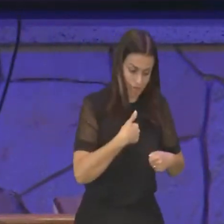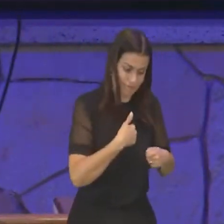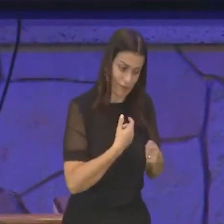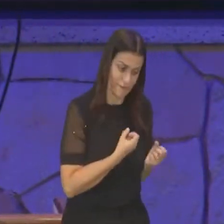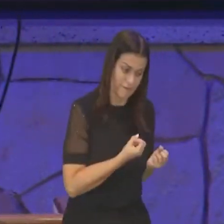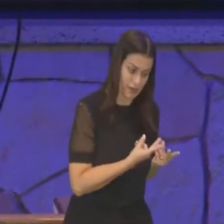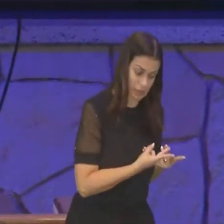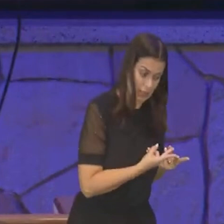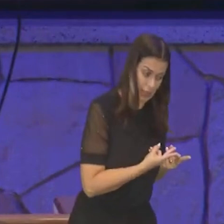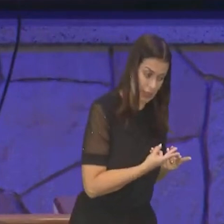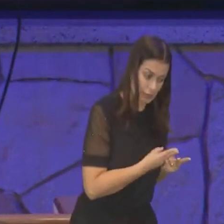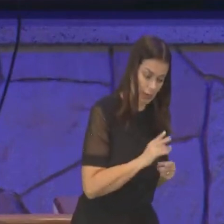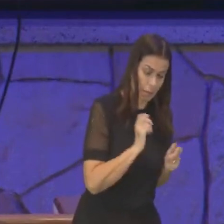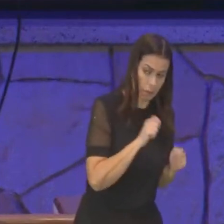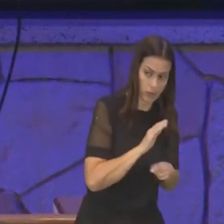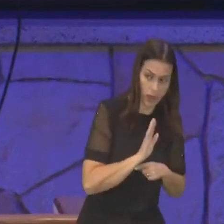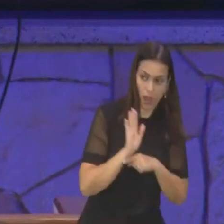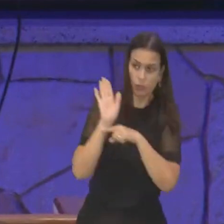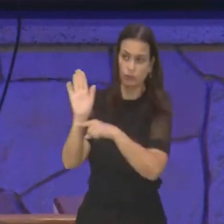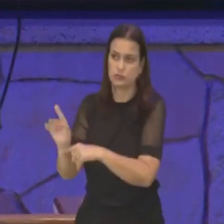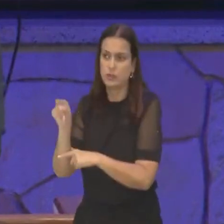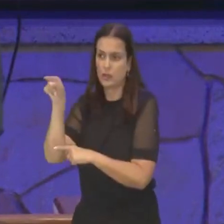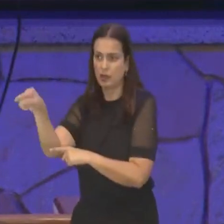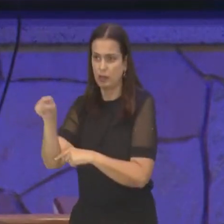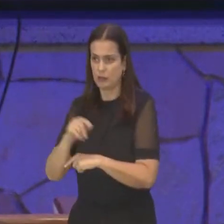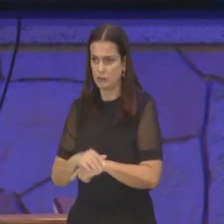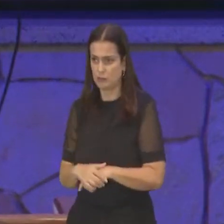suas posses.